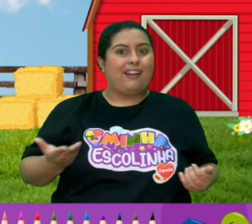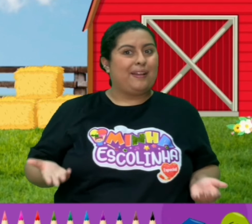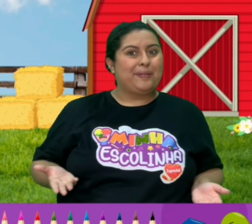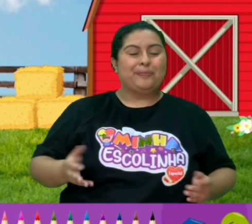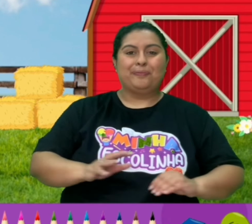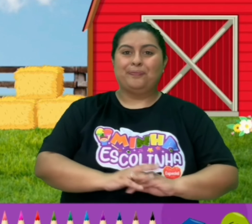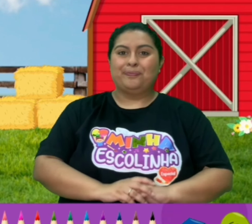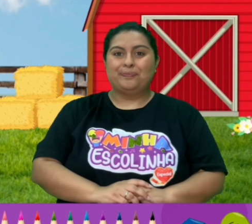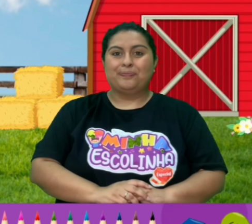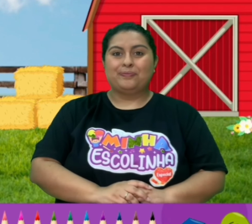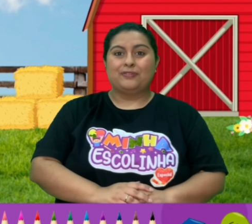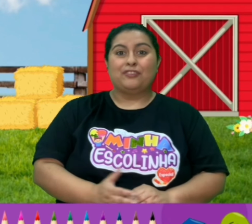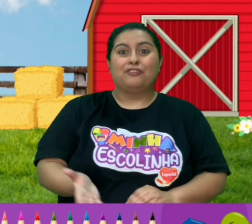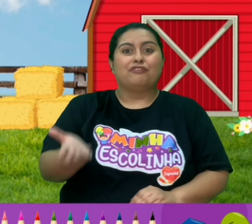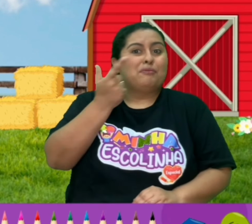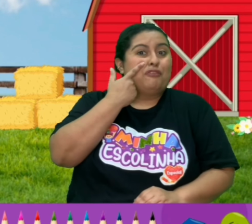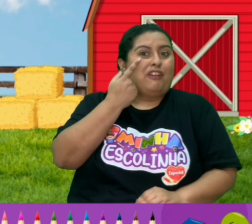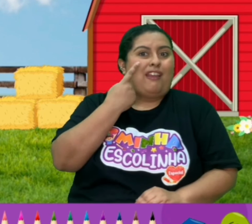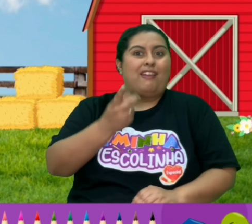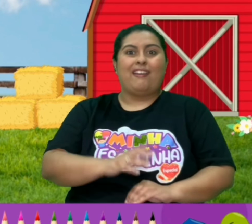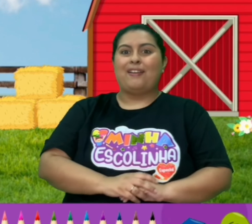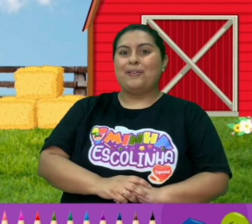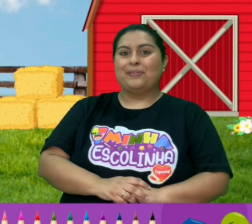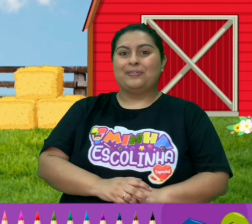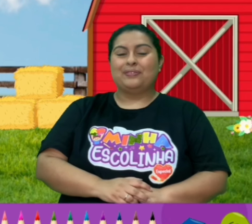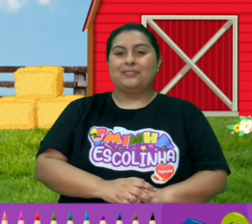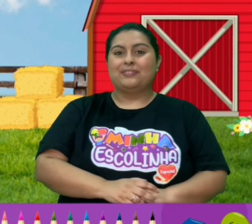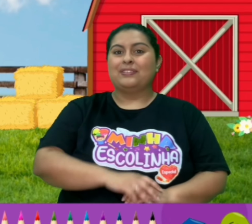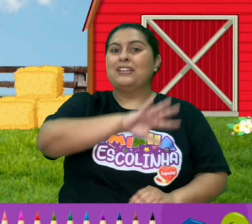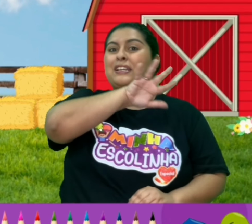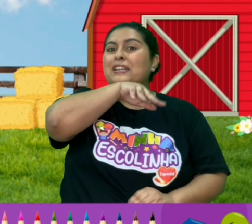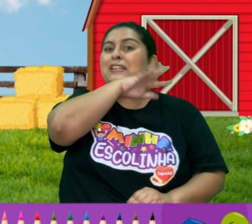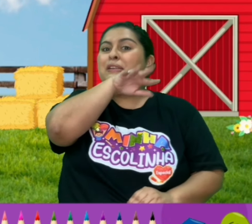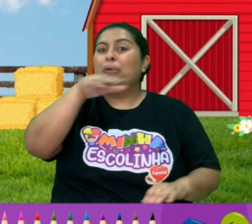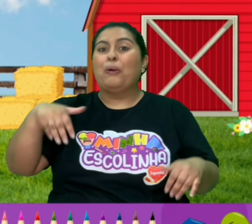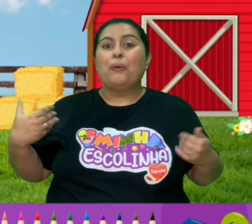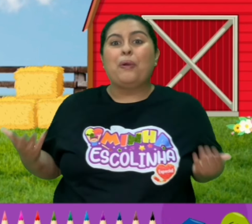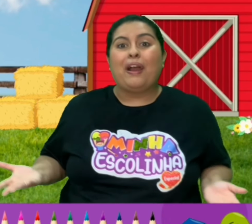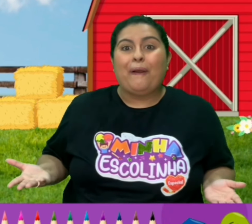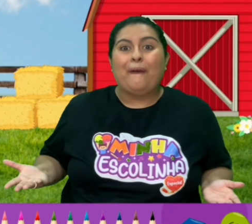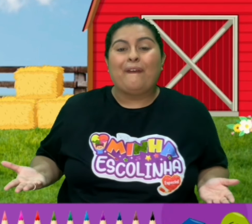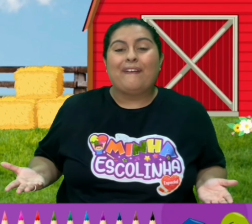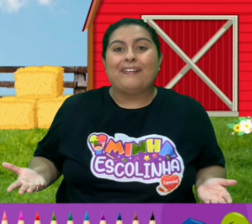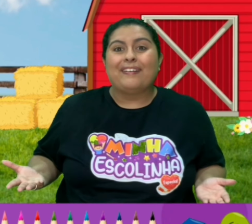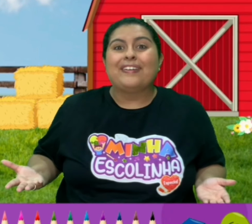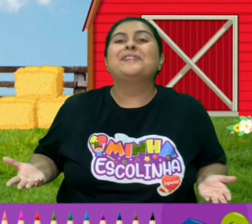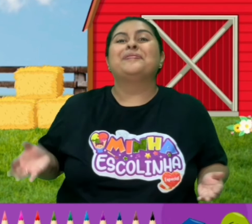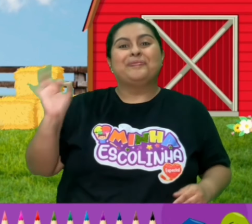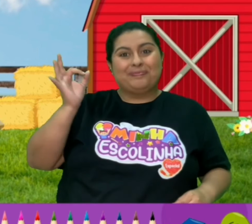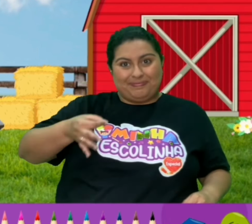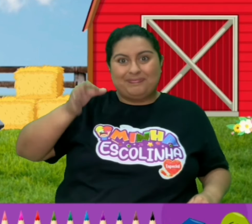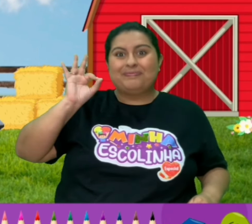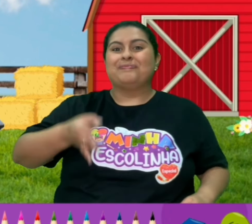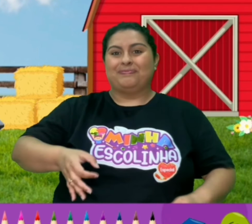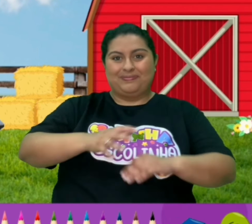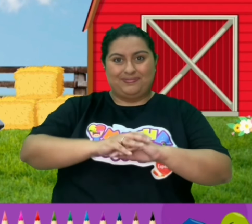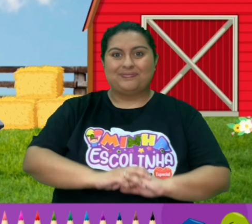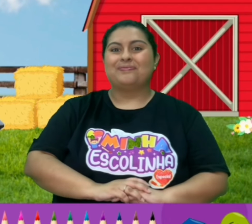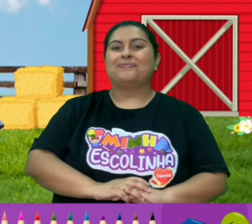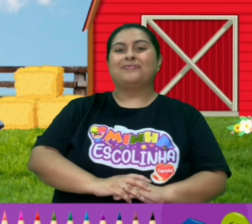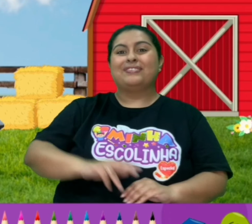falar hoje? Vamos ver. Cavalo marrom no centro da tela. Isso